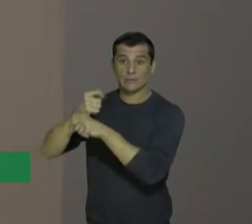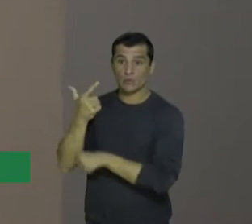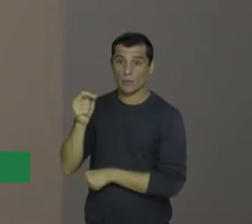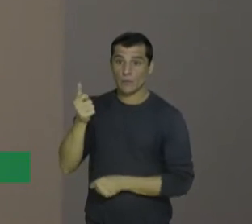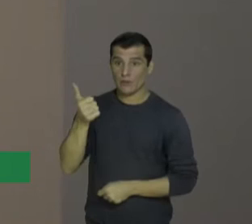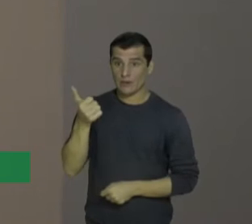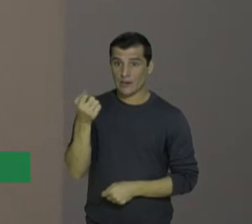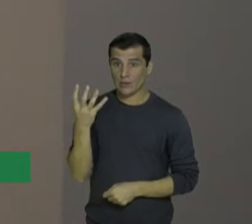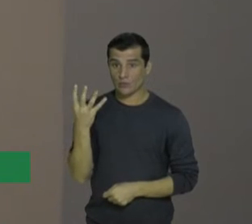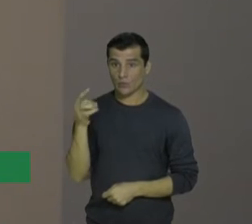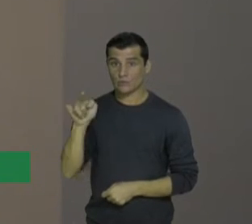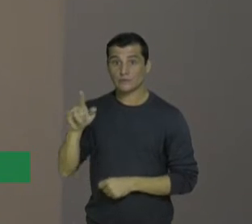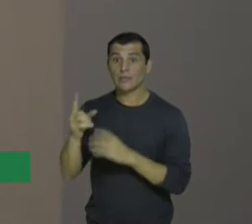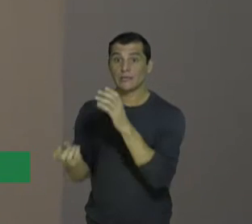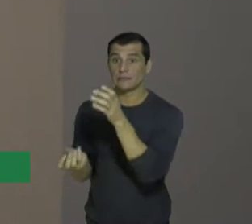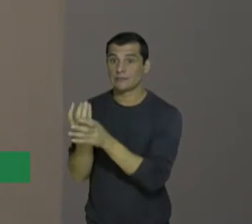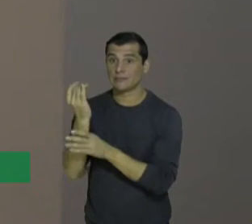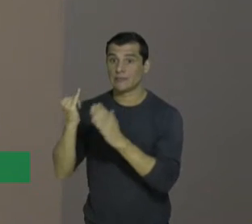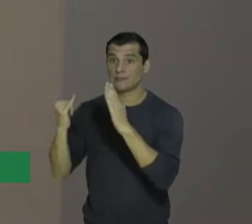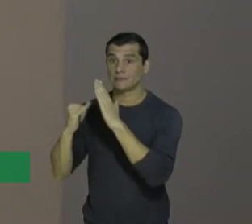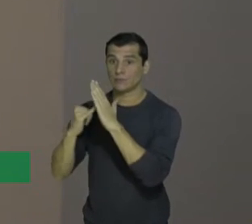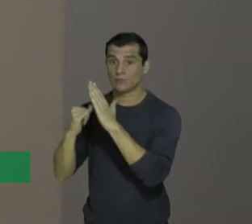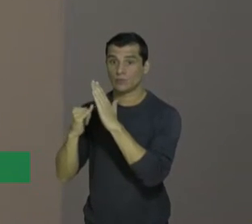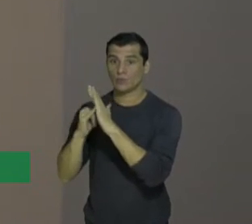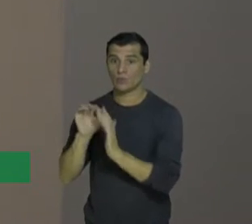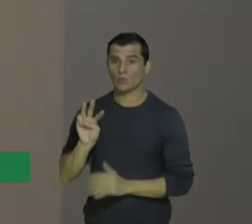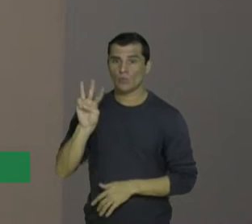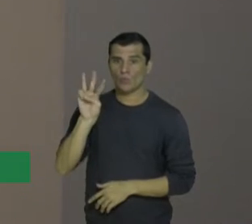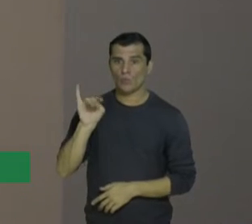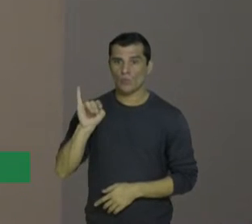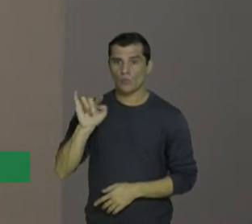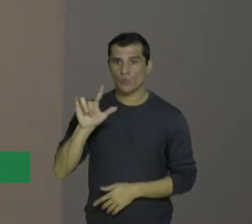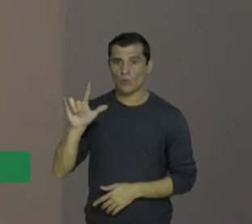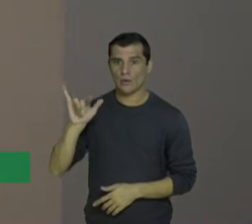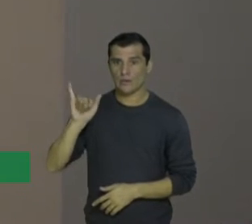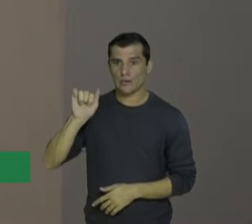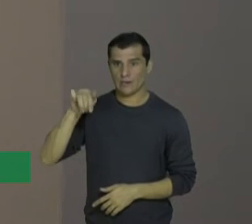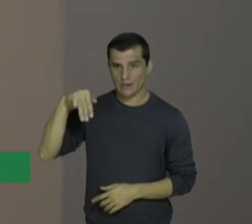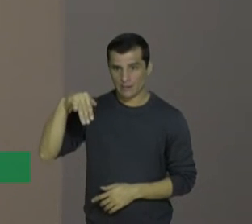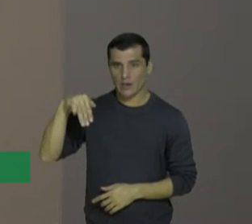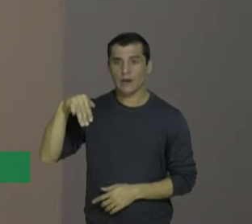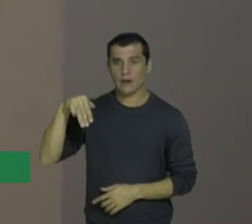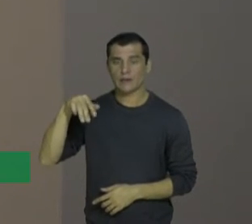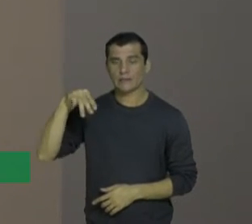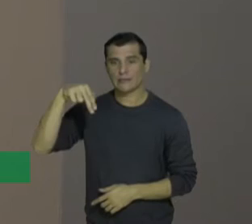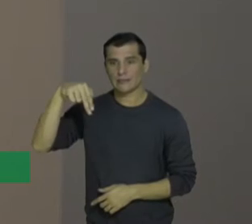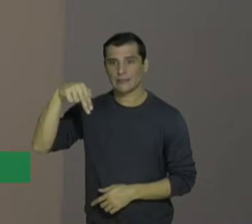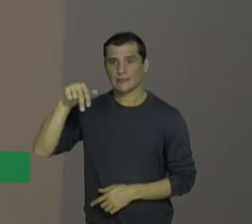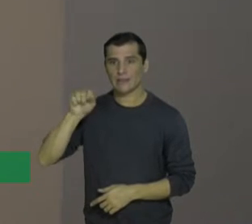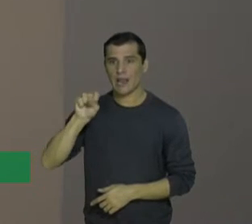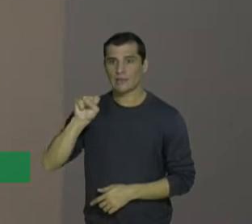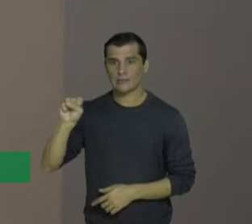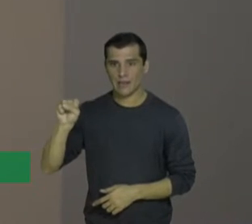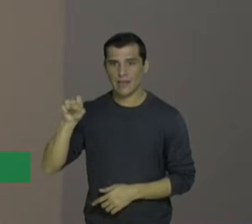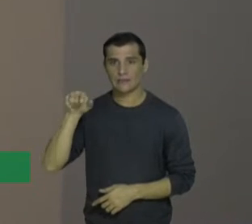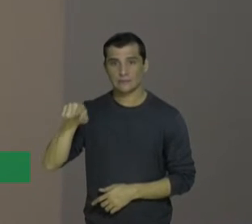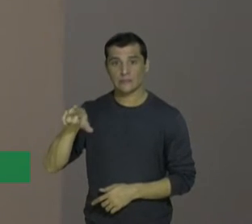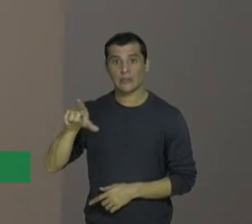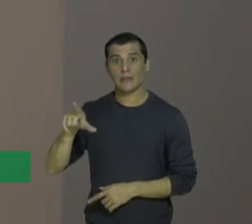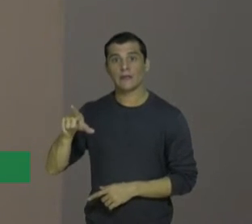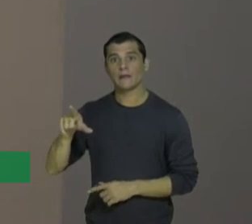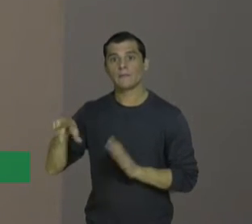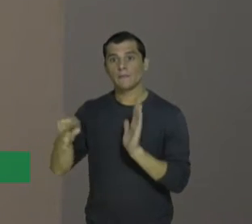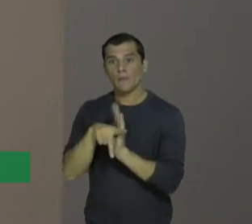William nats entidade que tem como objetivo apontar e divulgar dados estatísticos relacionados às vítimas do